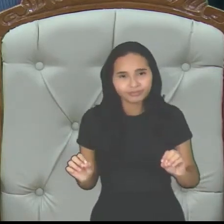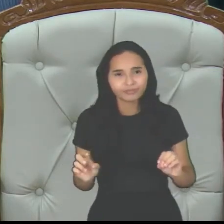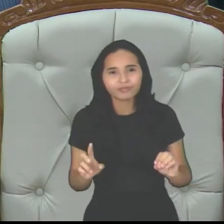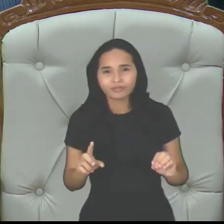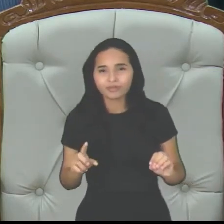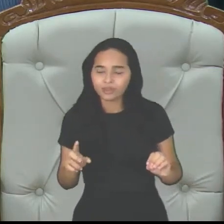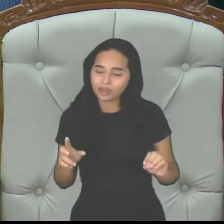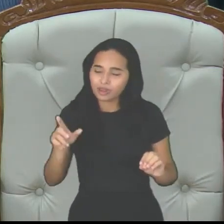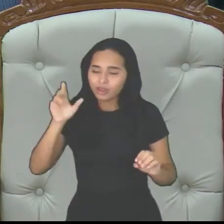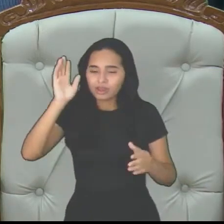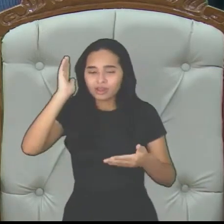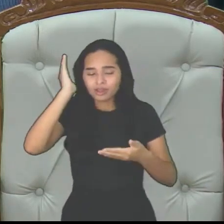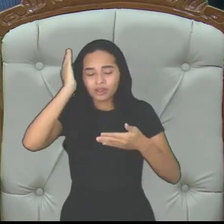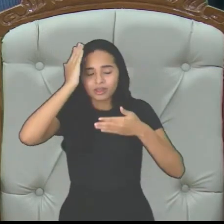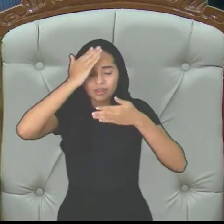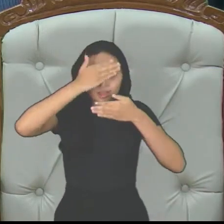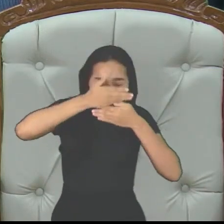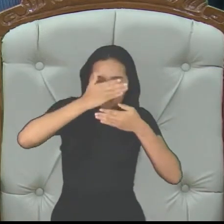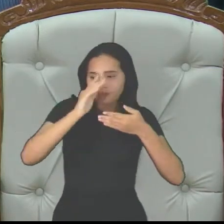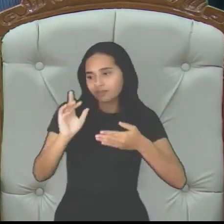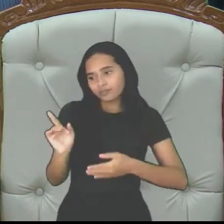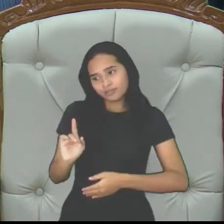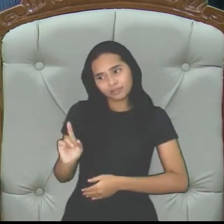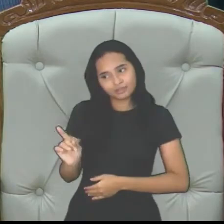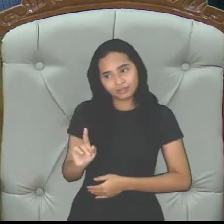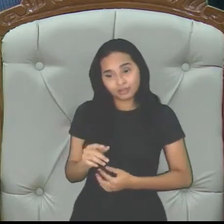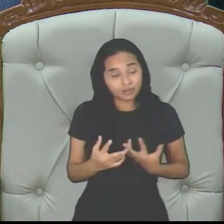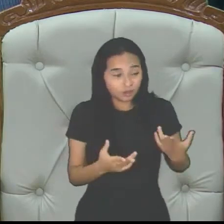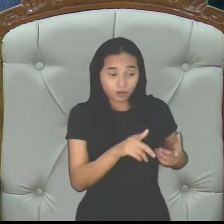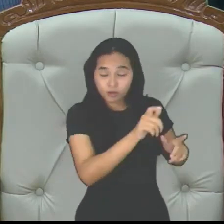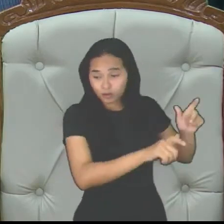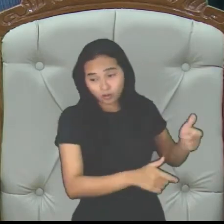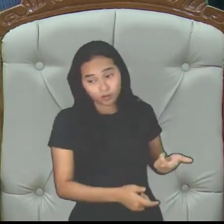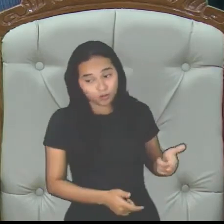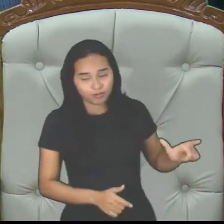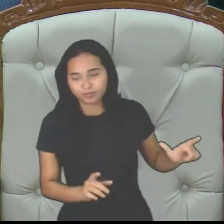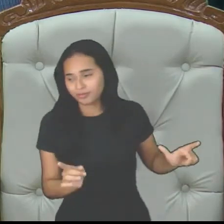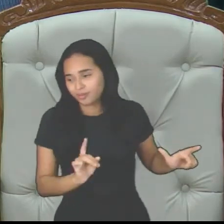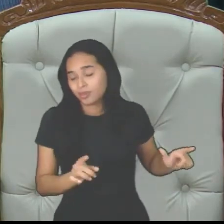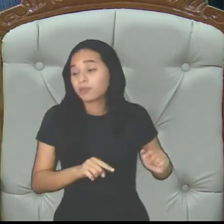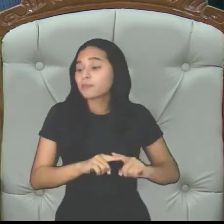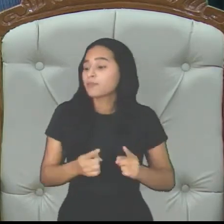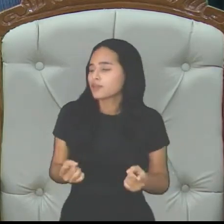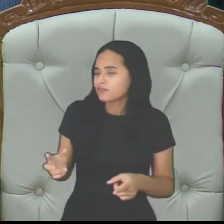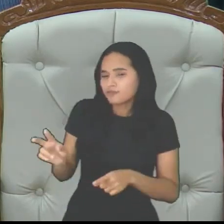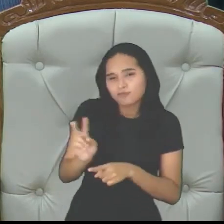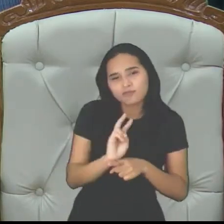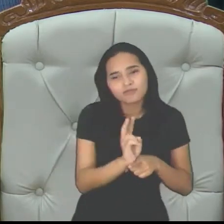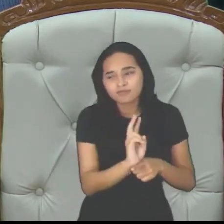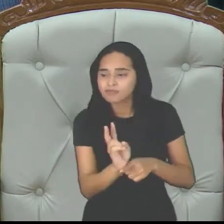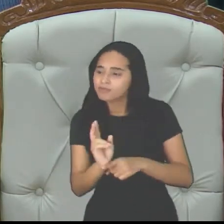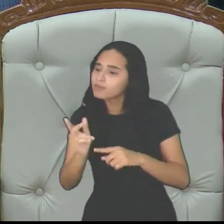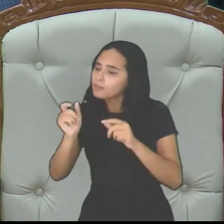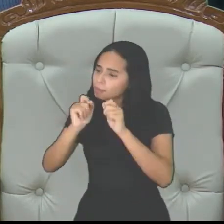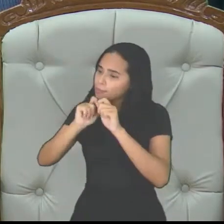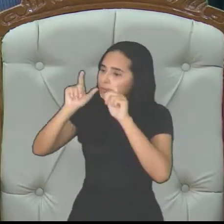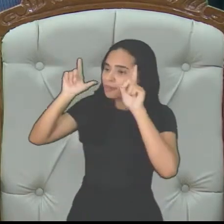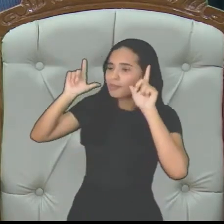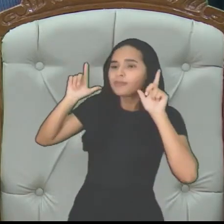pois, como os demais, mas vigiemos e